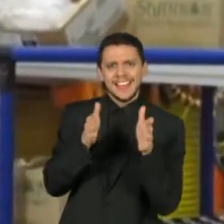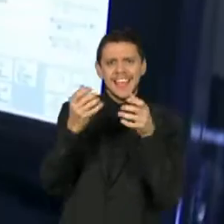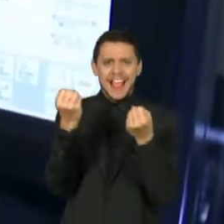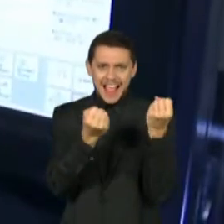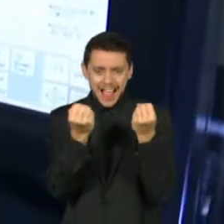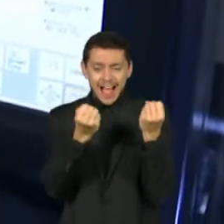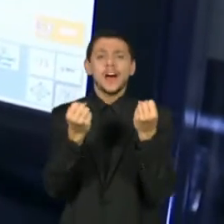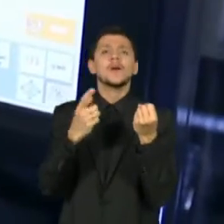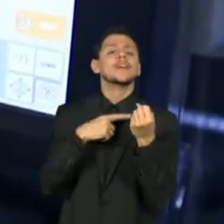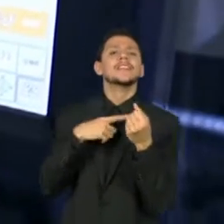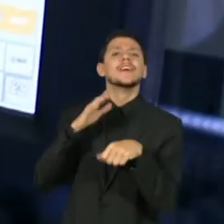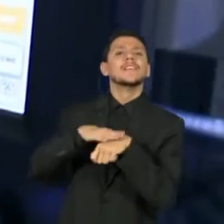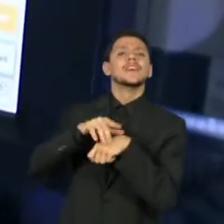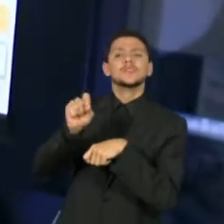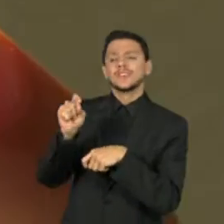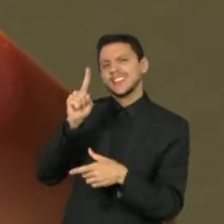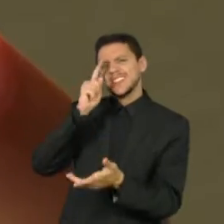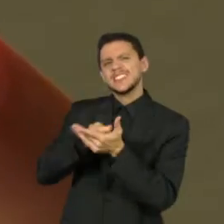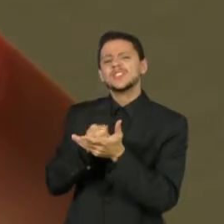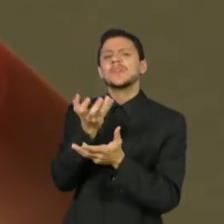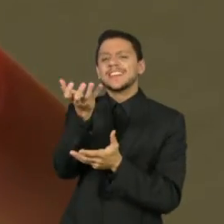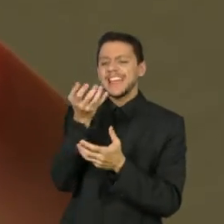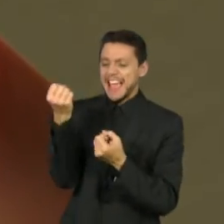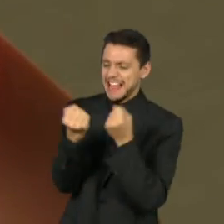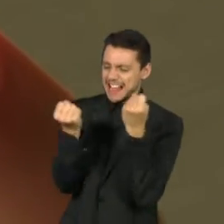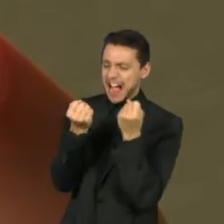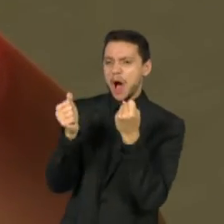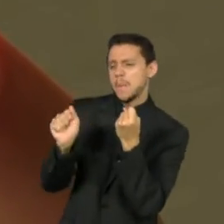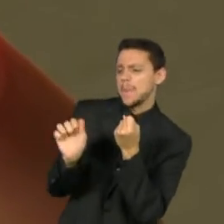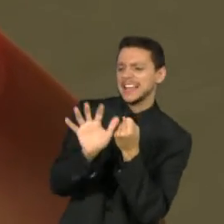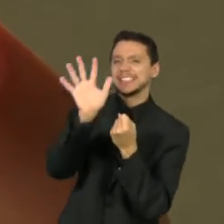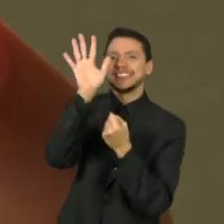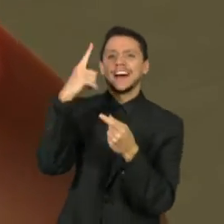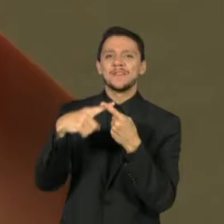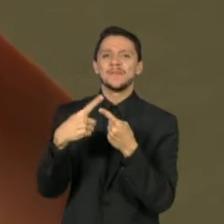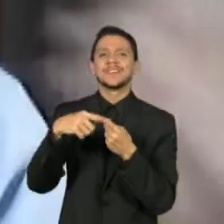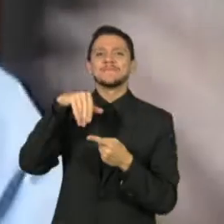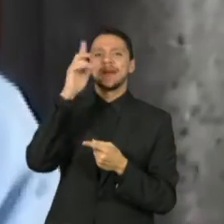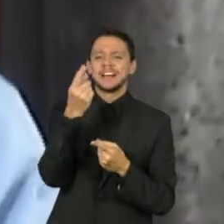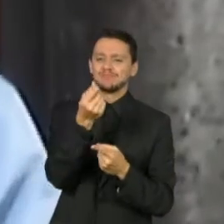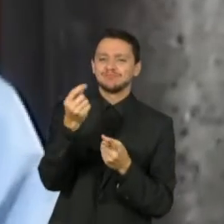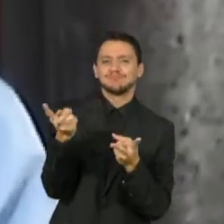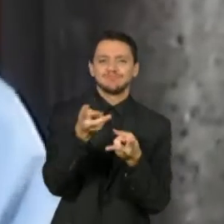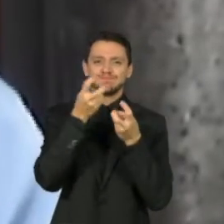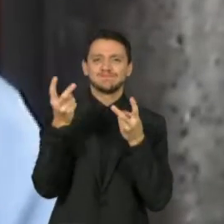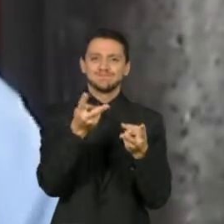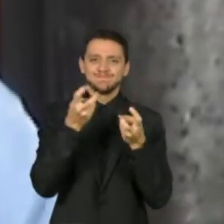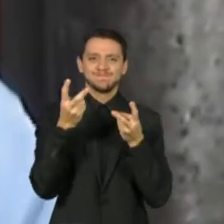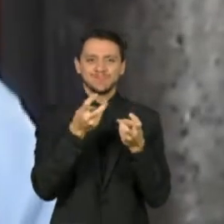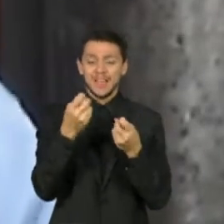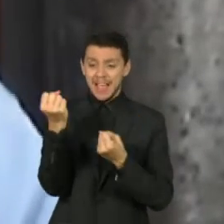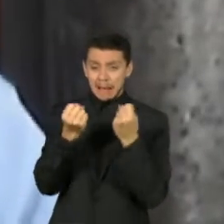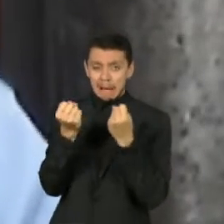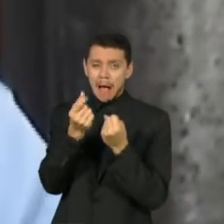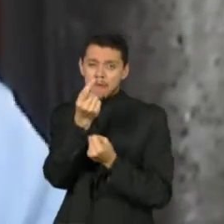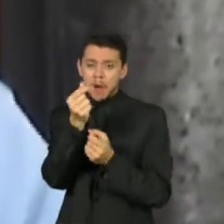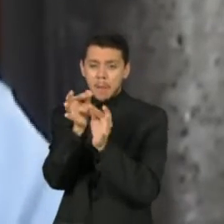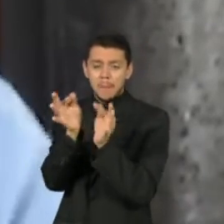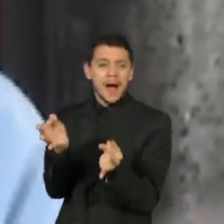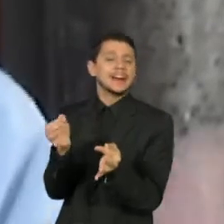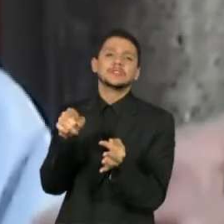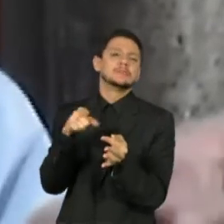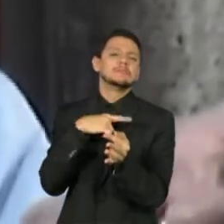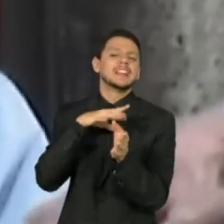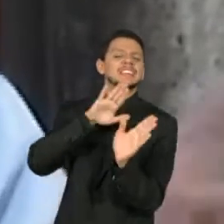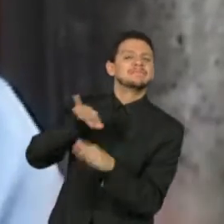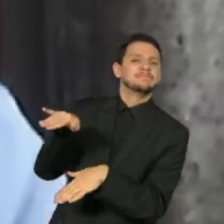escolheram produzir os veículos mais caros, porque agregam mais valor. Você vai isso para outros setores, o resultado mais